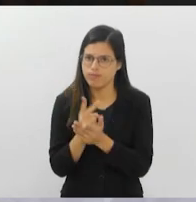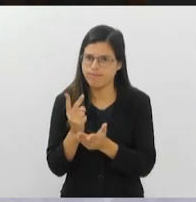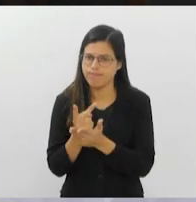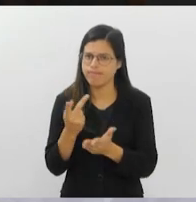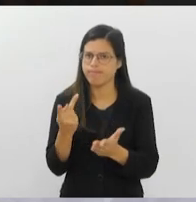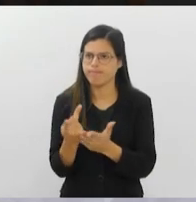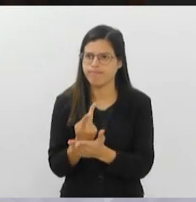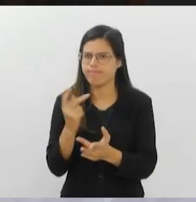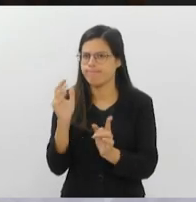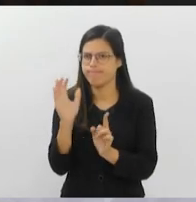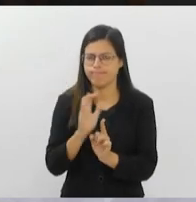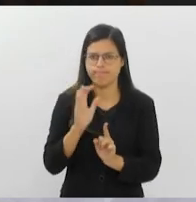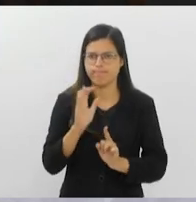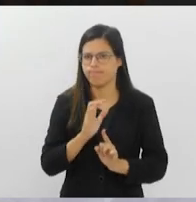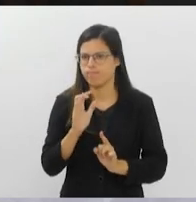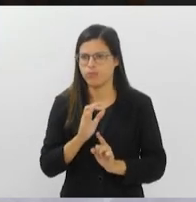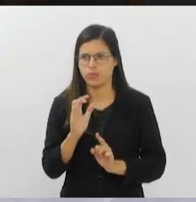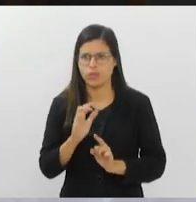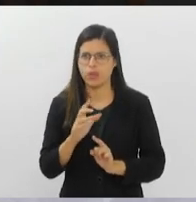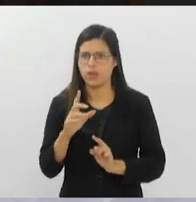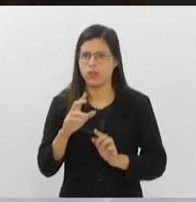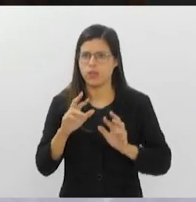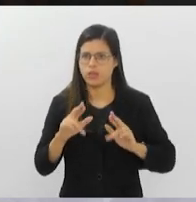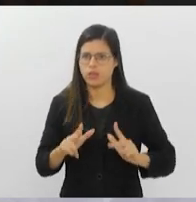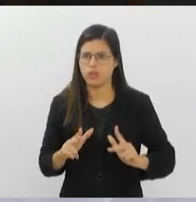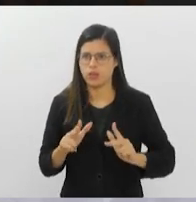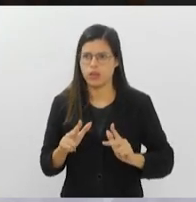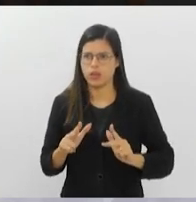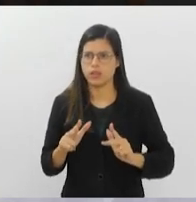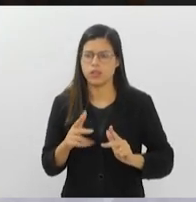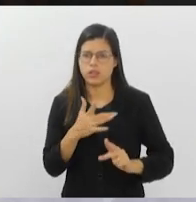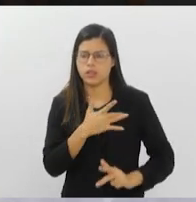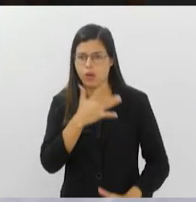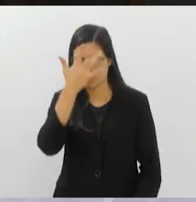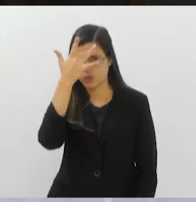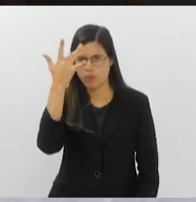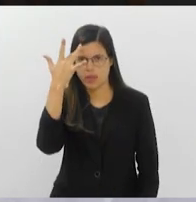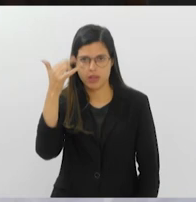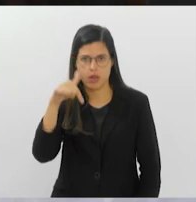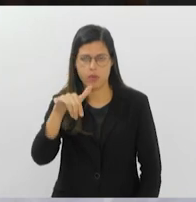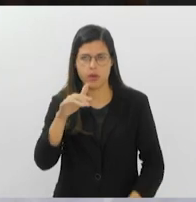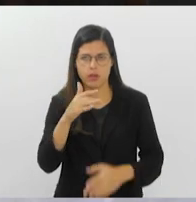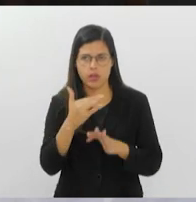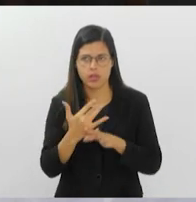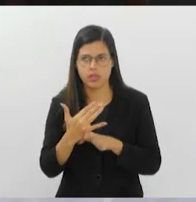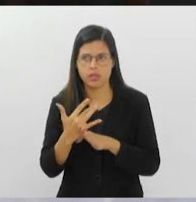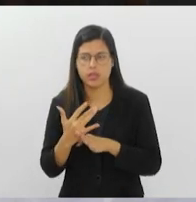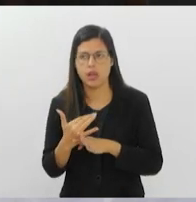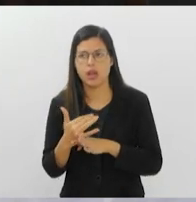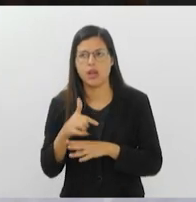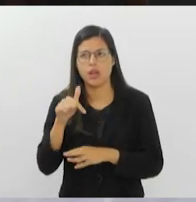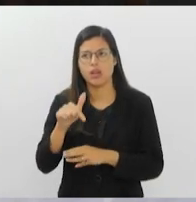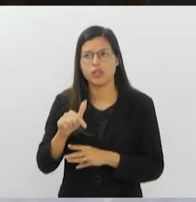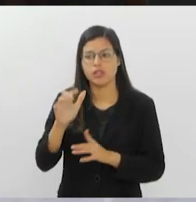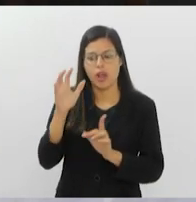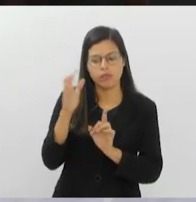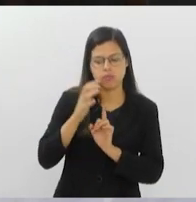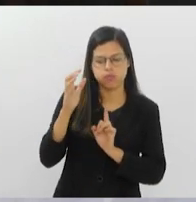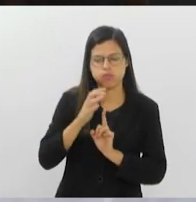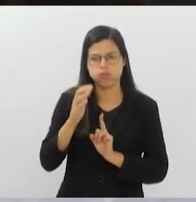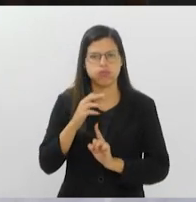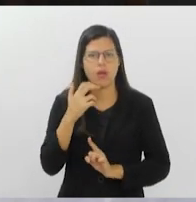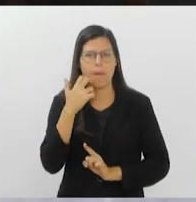mesmo com muitas diferenças com as políticas de saúde mental aqui do município, essa linha do constrangimento à participação dos usuários nunca tinha